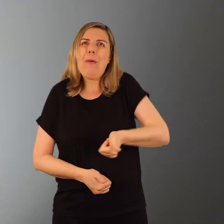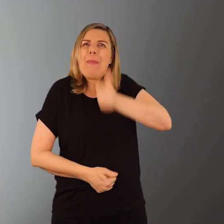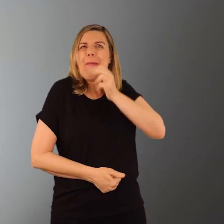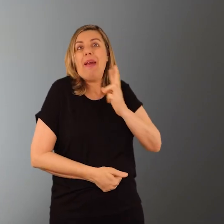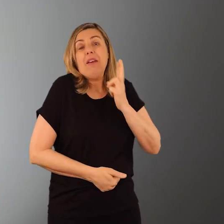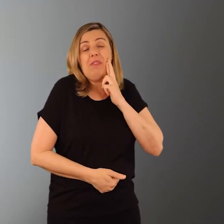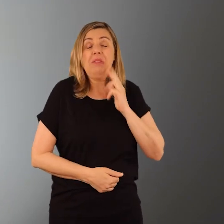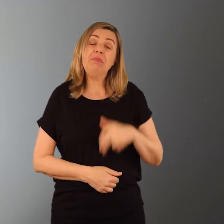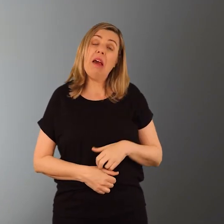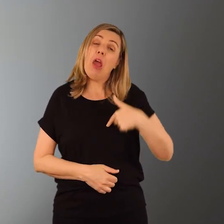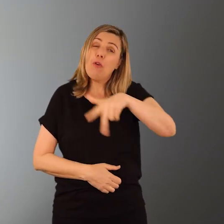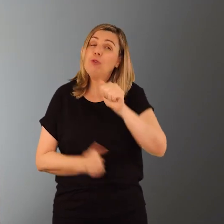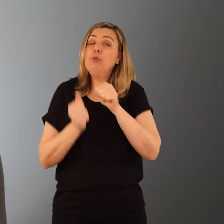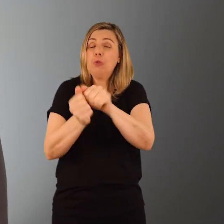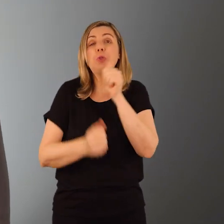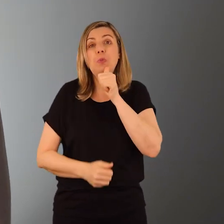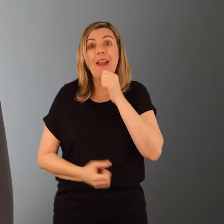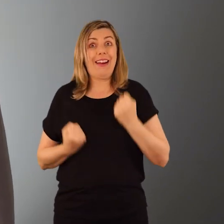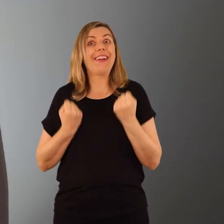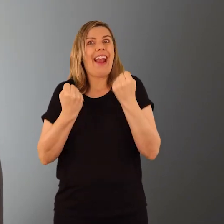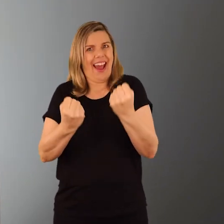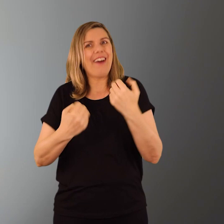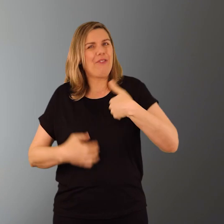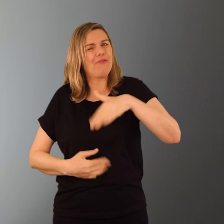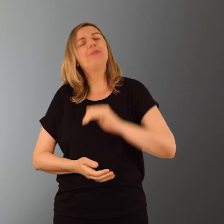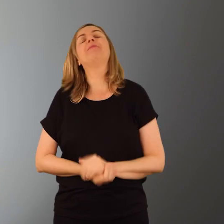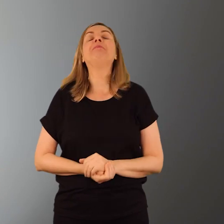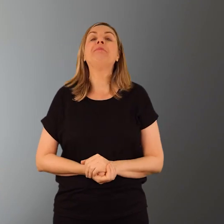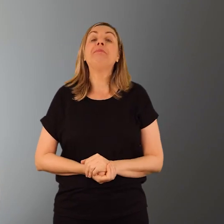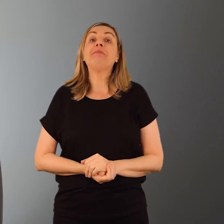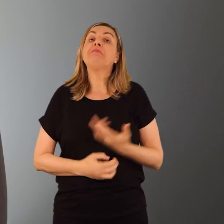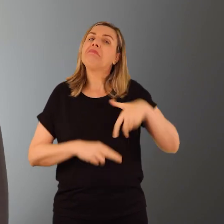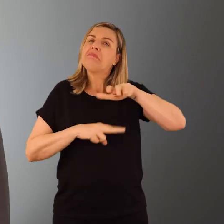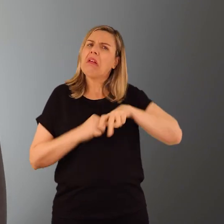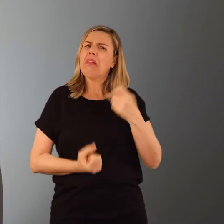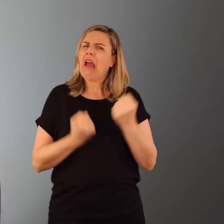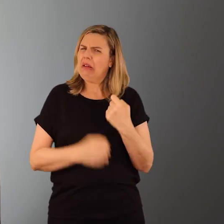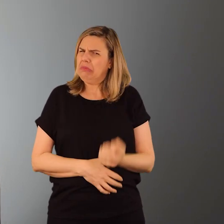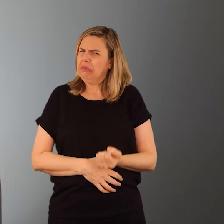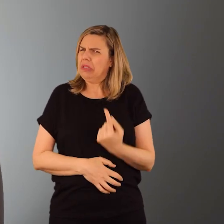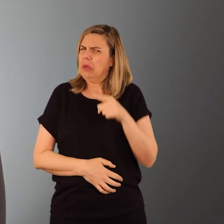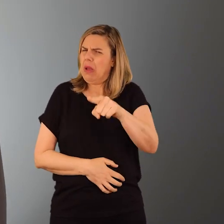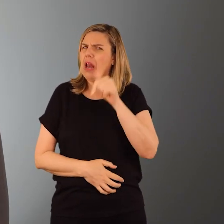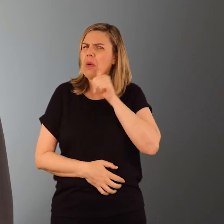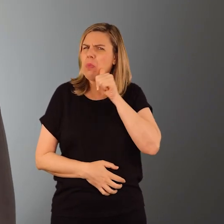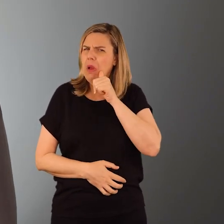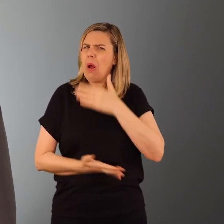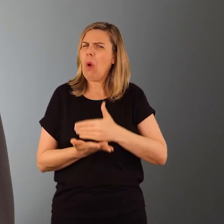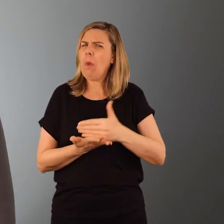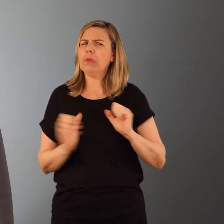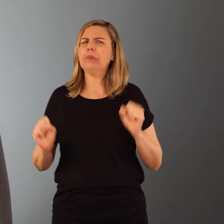e aí eu fui com a dona Regina, né. Fui de carro. Ela sorri. Aí no carro só achei estranho que a dona Regina começou a ficar